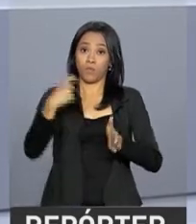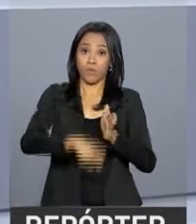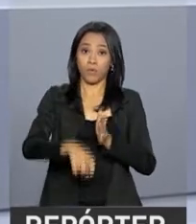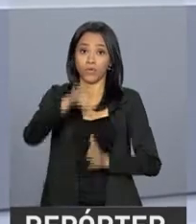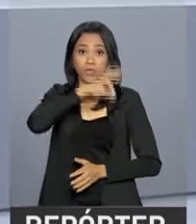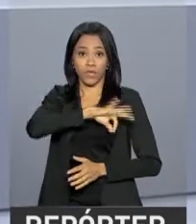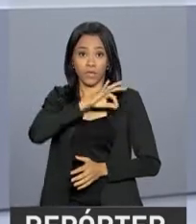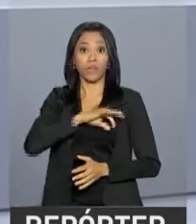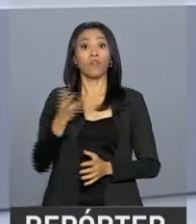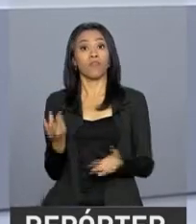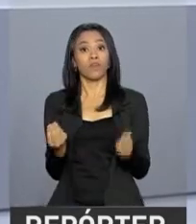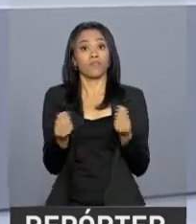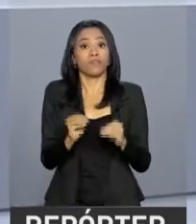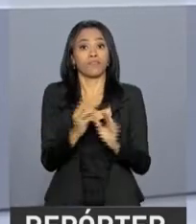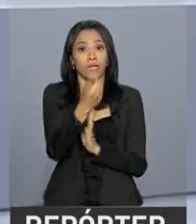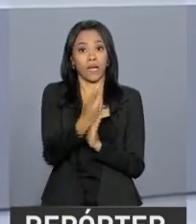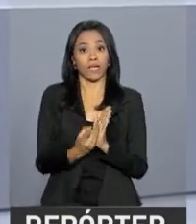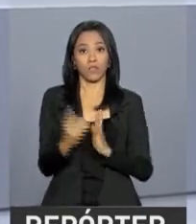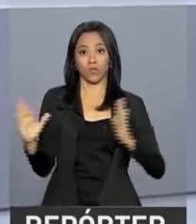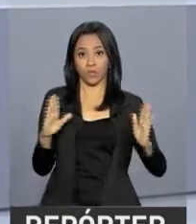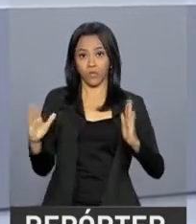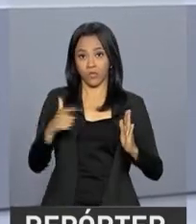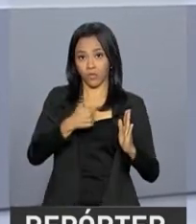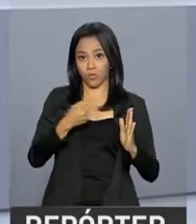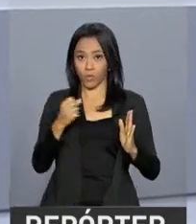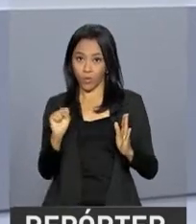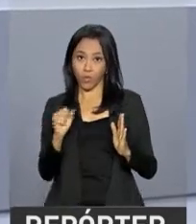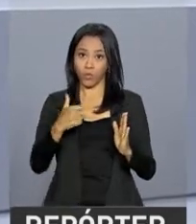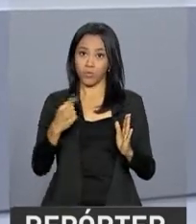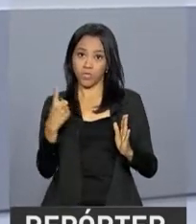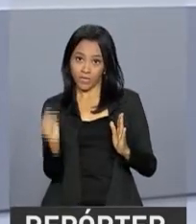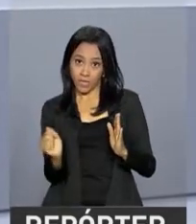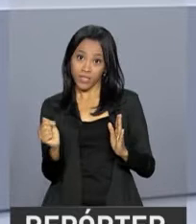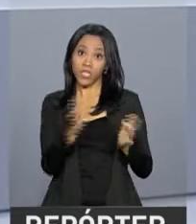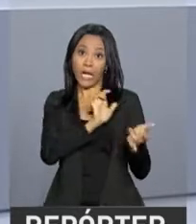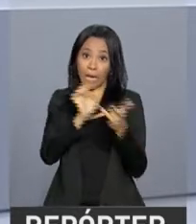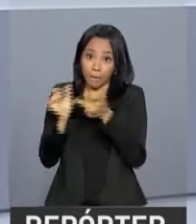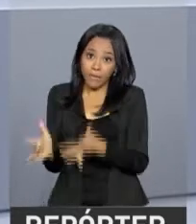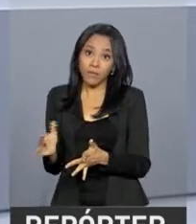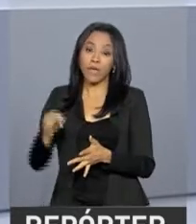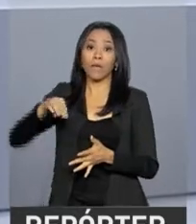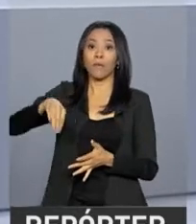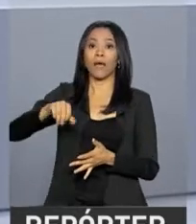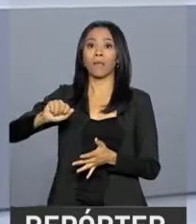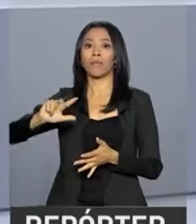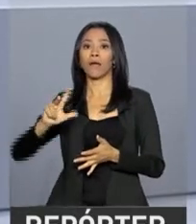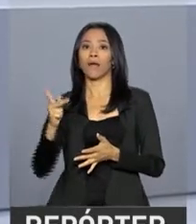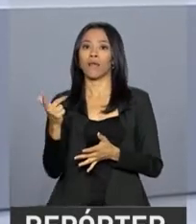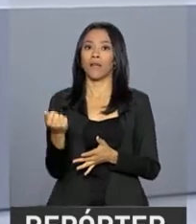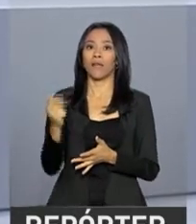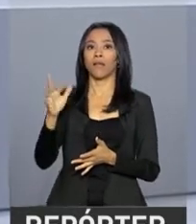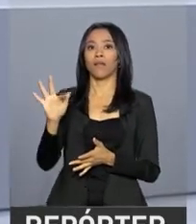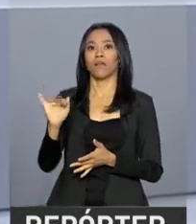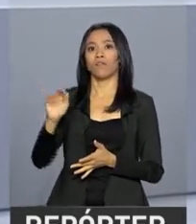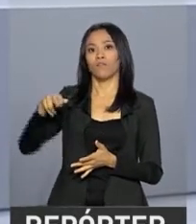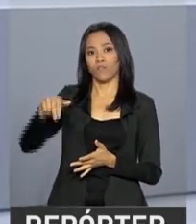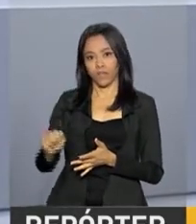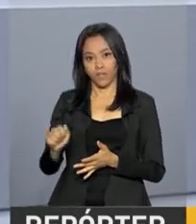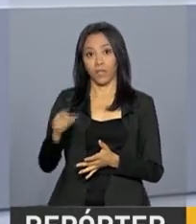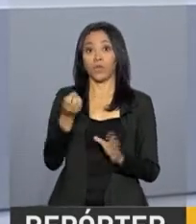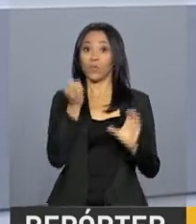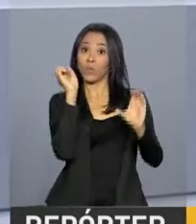de 2008 a 2017 que deixarão a malha fina o crédito bancário será realizado no dia 15 de